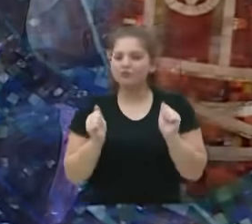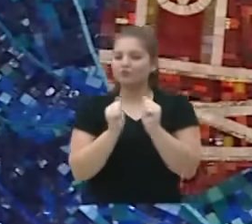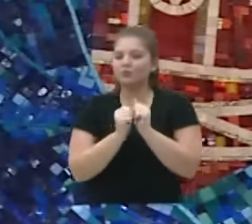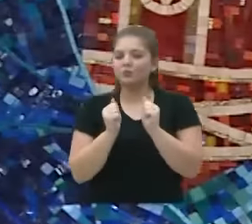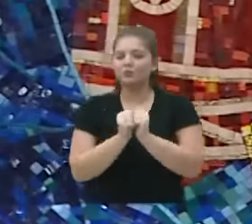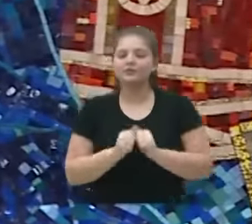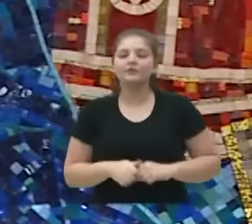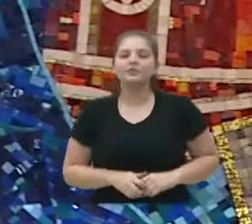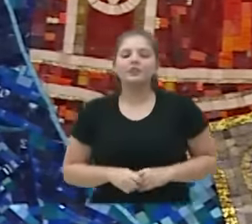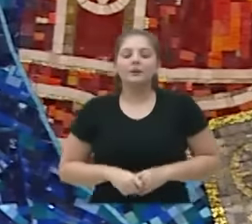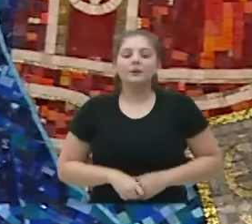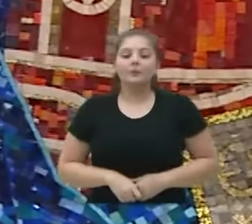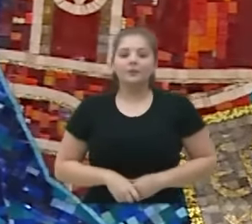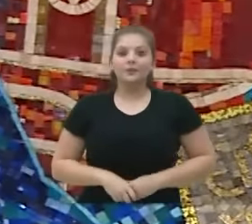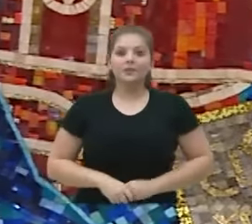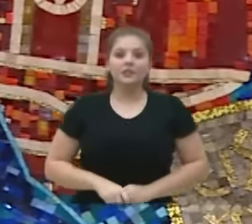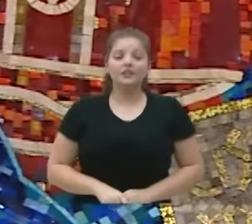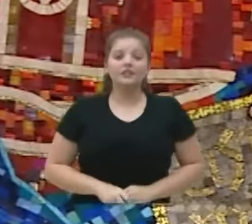Salmodiemos.